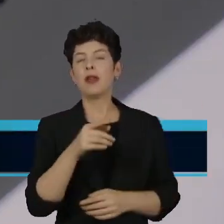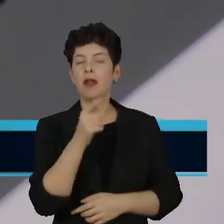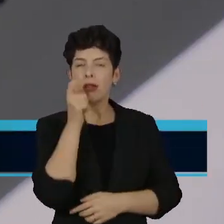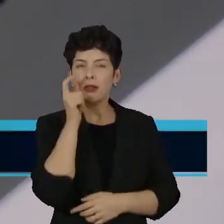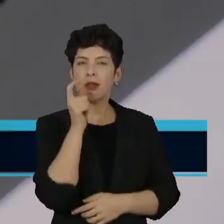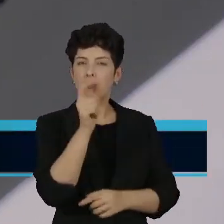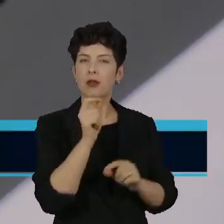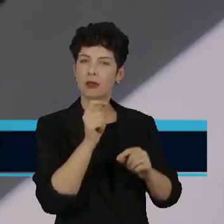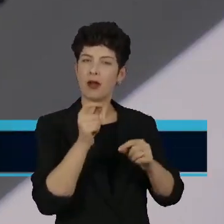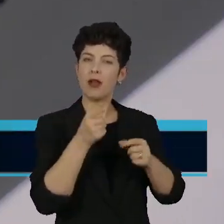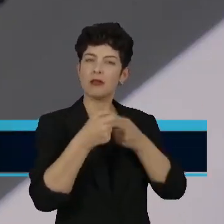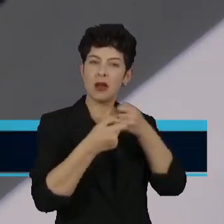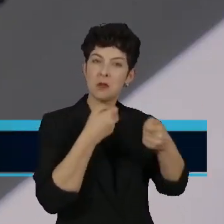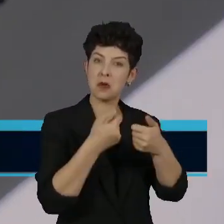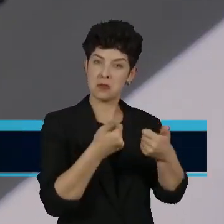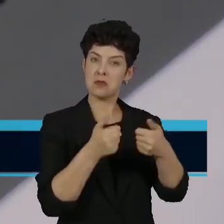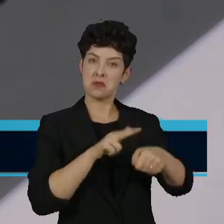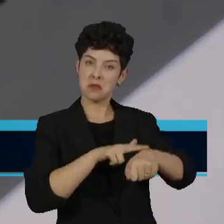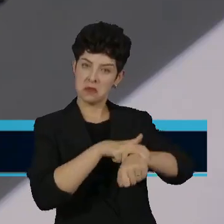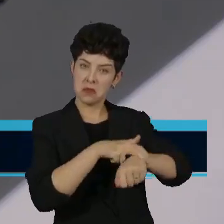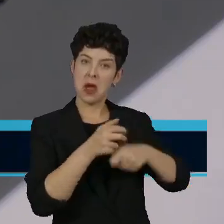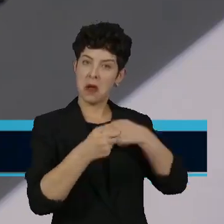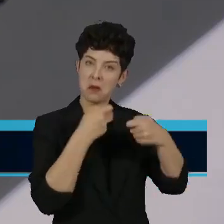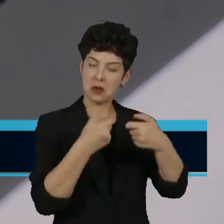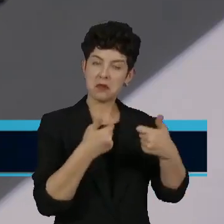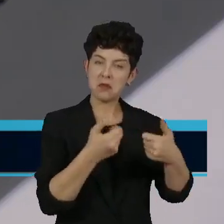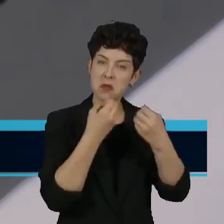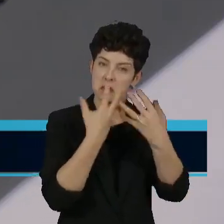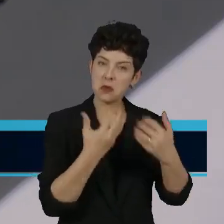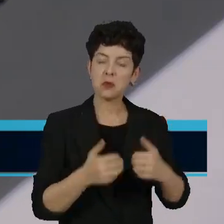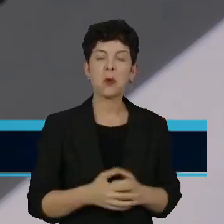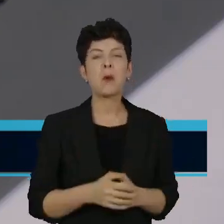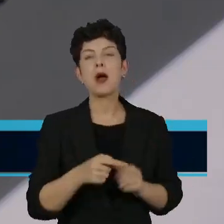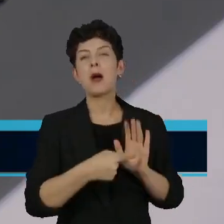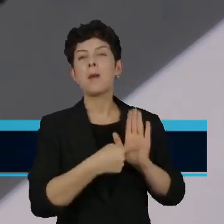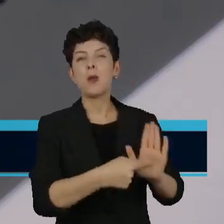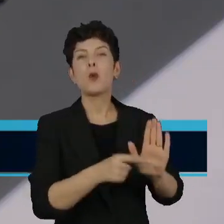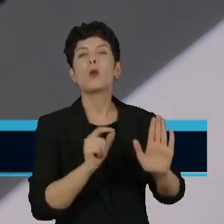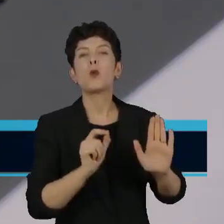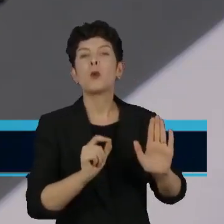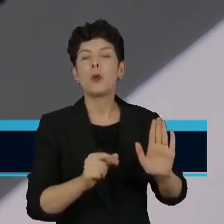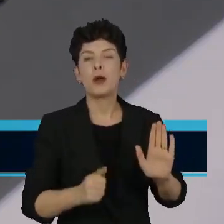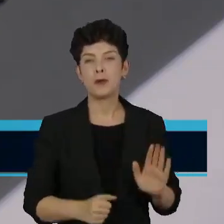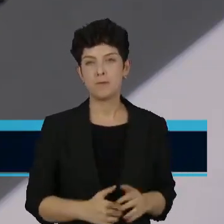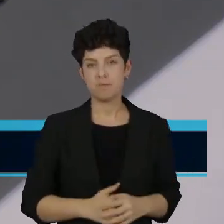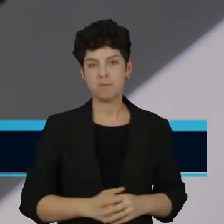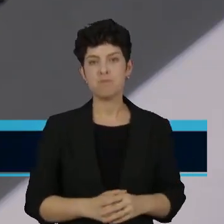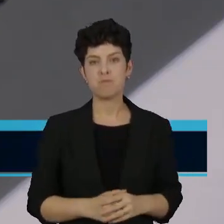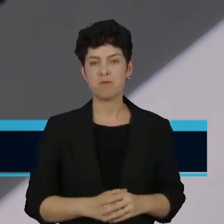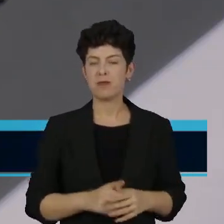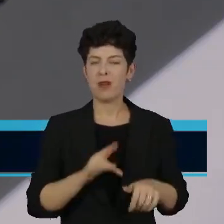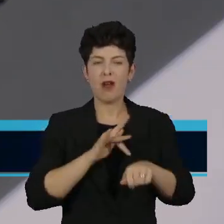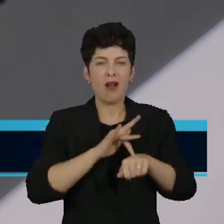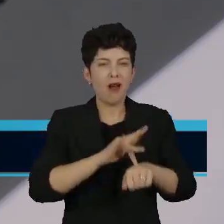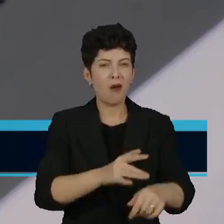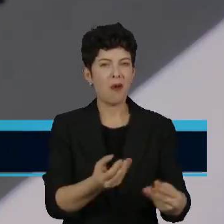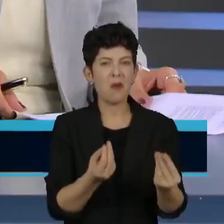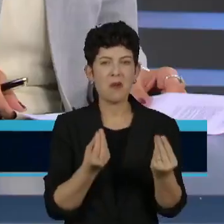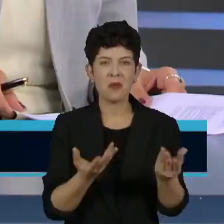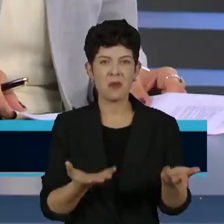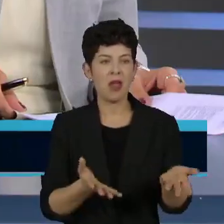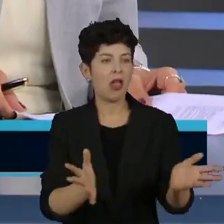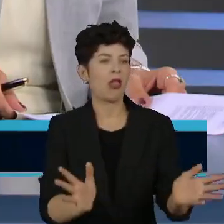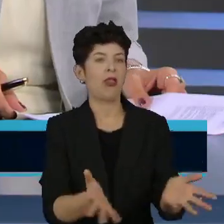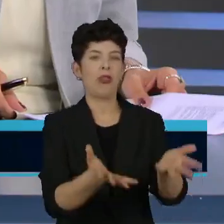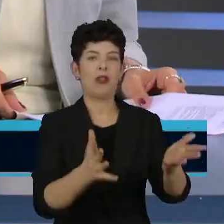Leão Serva, muito boa, aliás, traz, ela escancara a questão do absurdo do estímulo